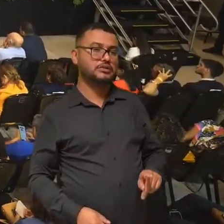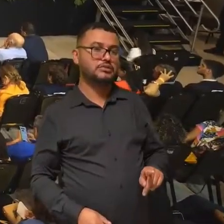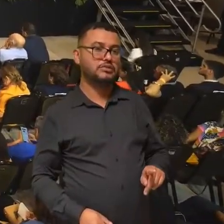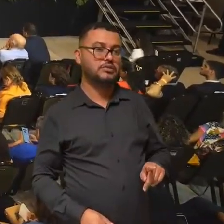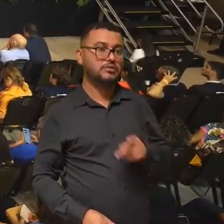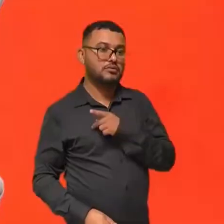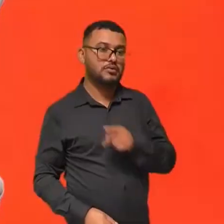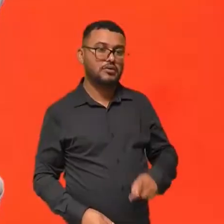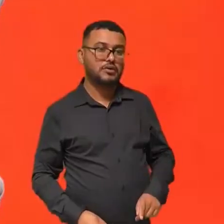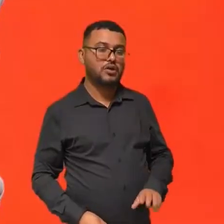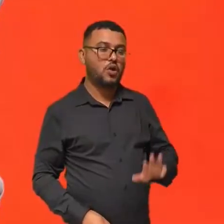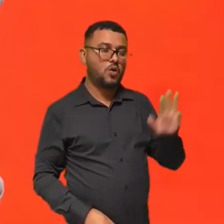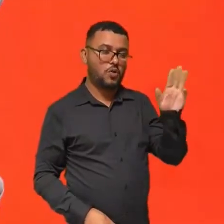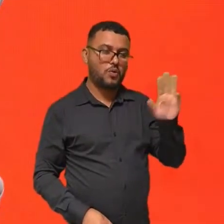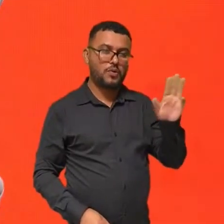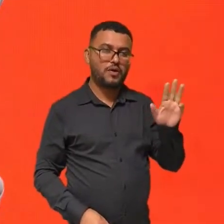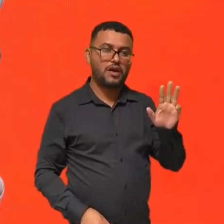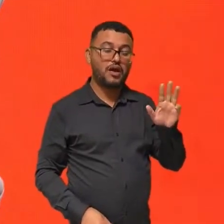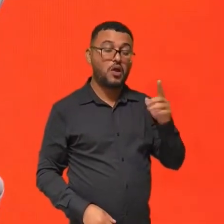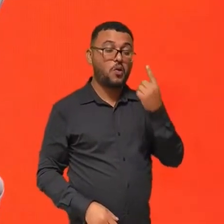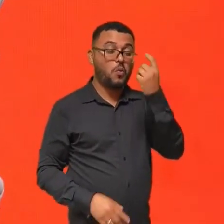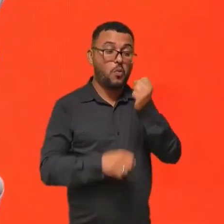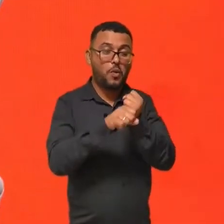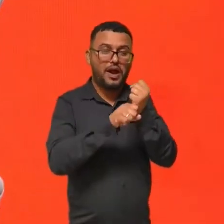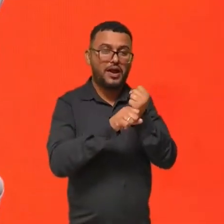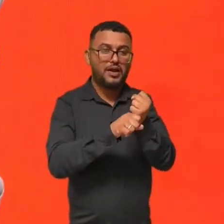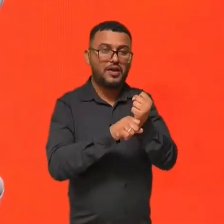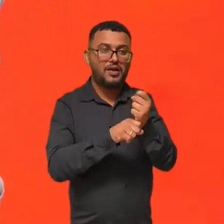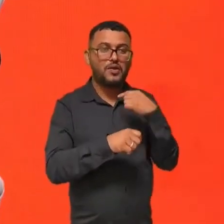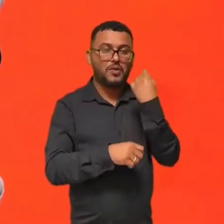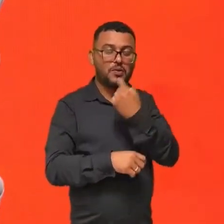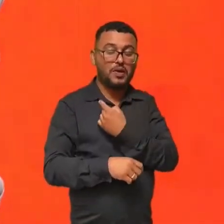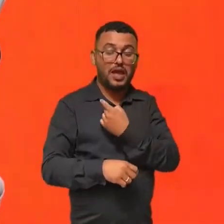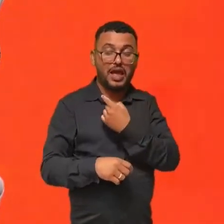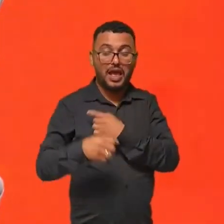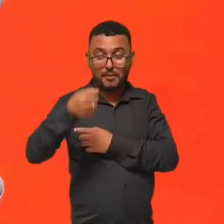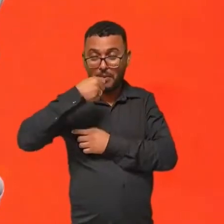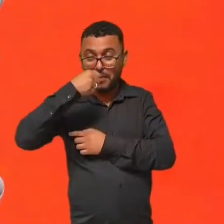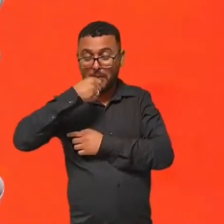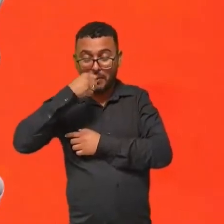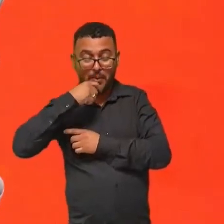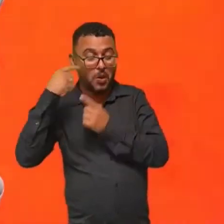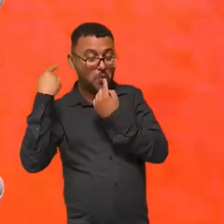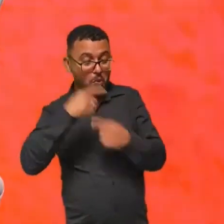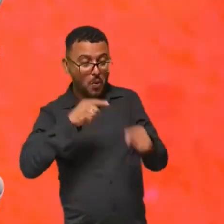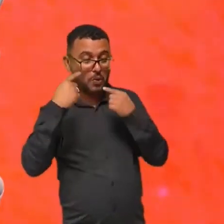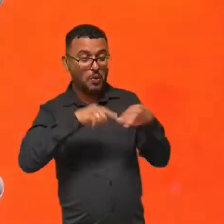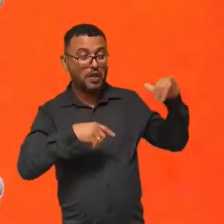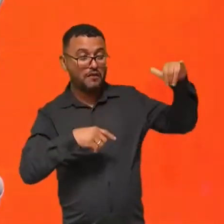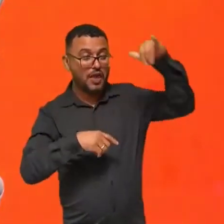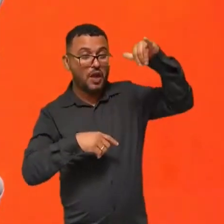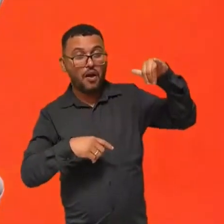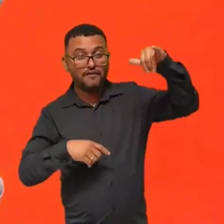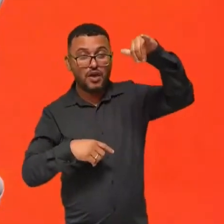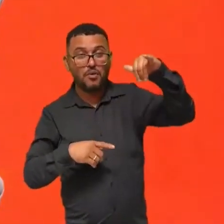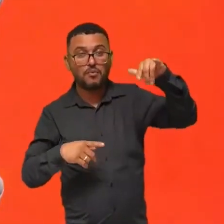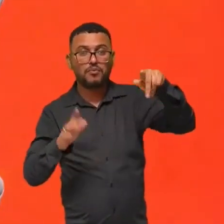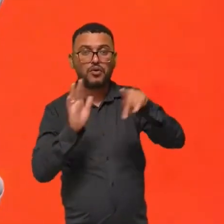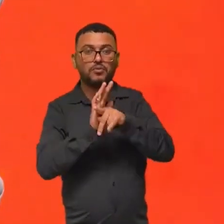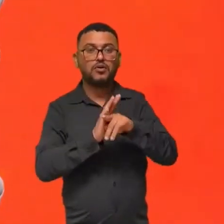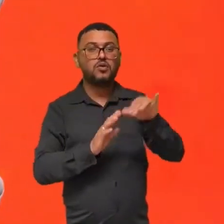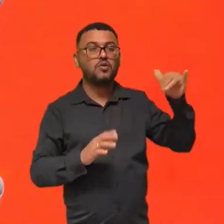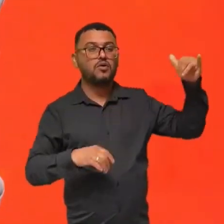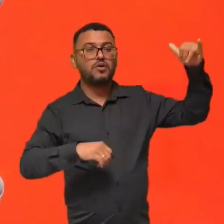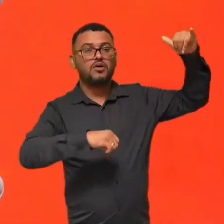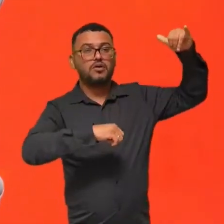passou um ano levando o maior cacete da imprensa, de todo mundo, por causa desse avião. Uma semana, quando o avião está vindo da fábrica para o